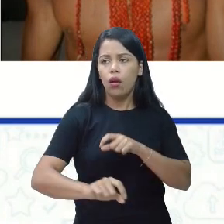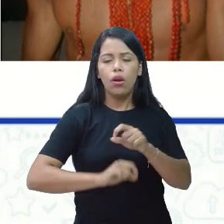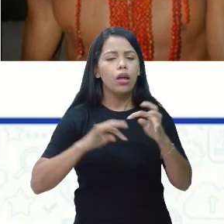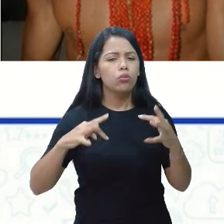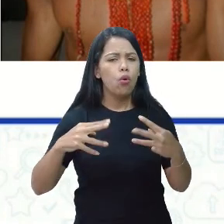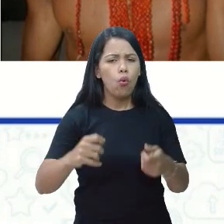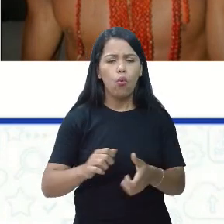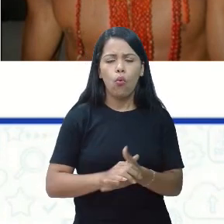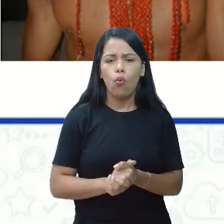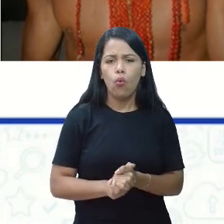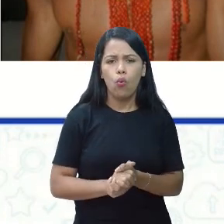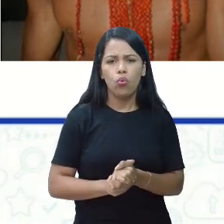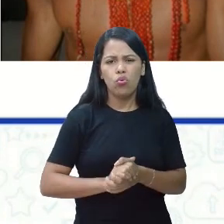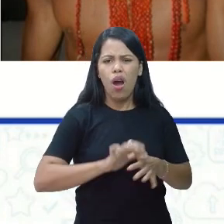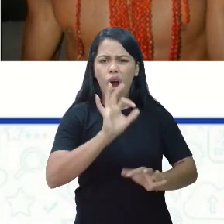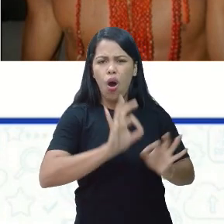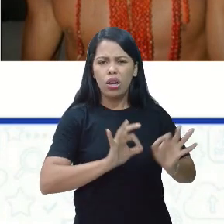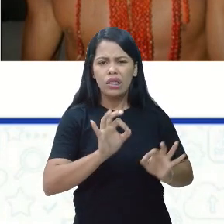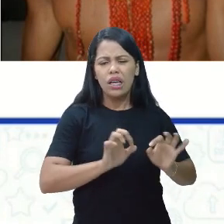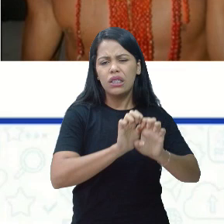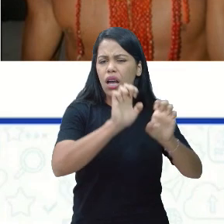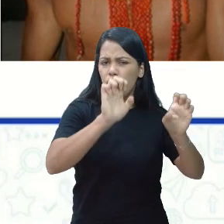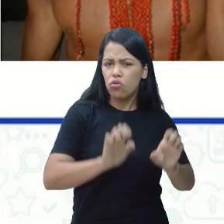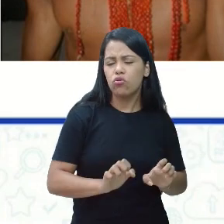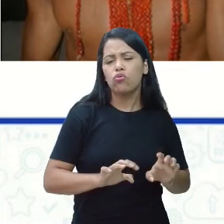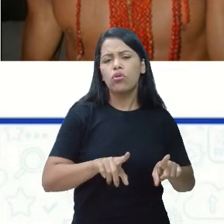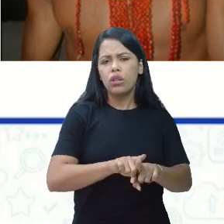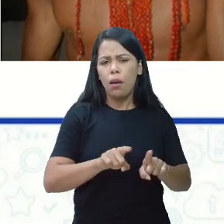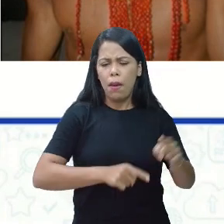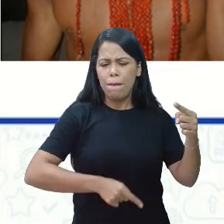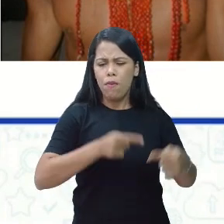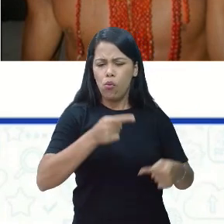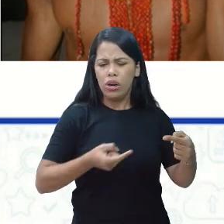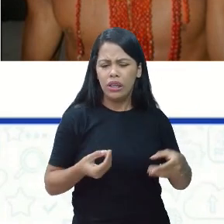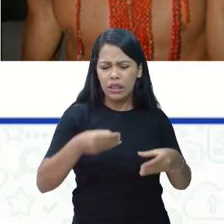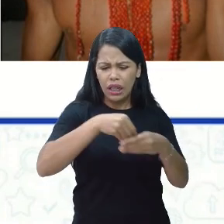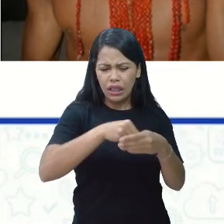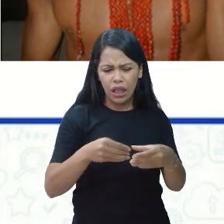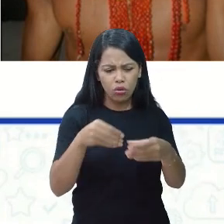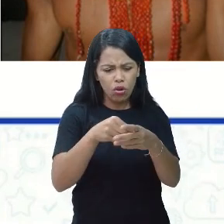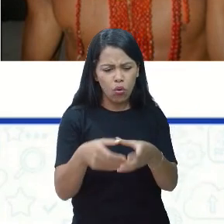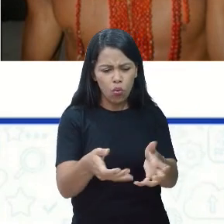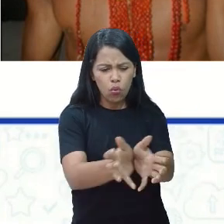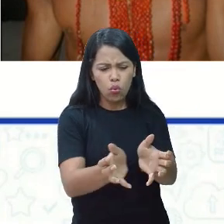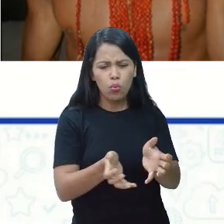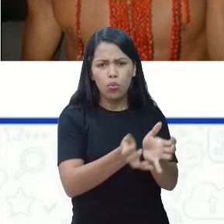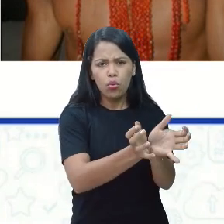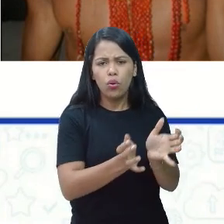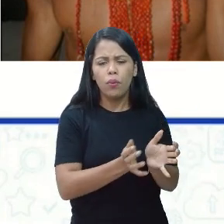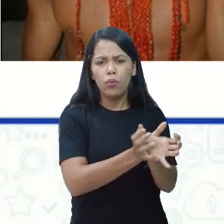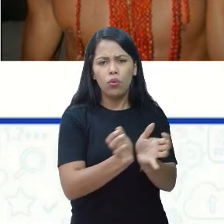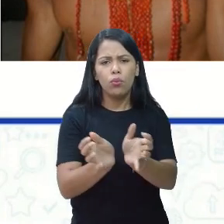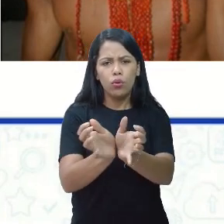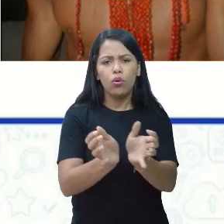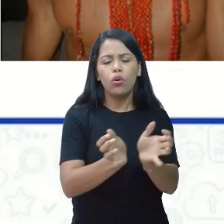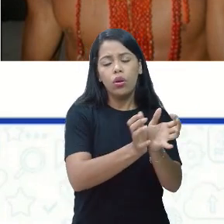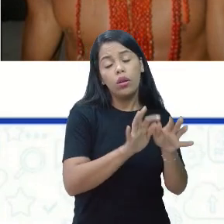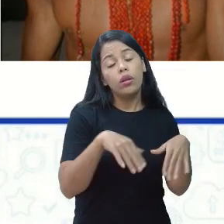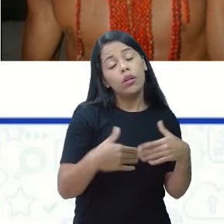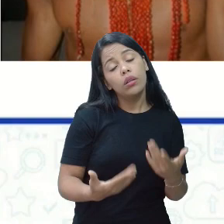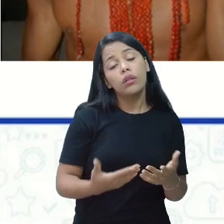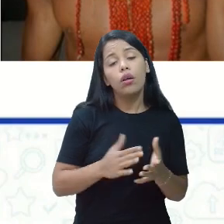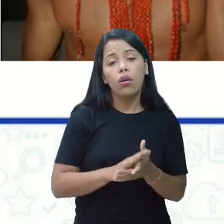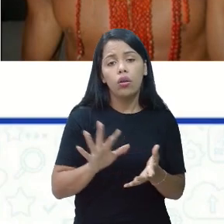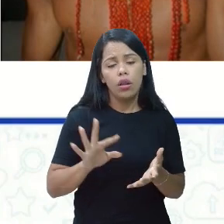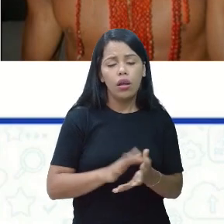toda uma estrutura, né? Inclusive política, dentro de cada etnia ou de cada